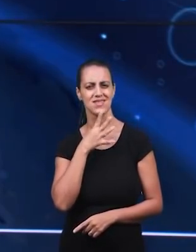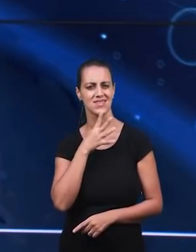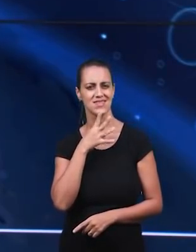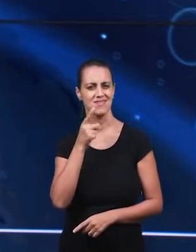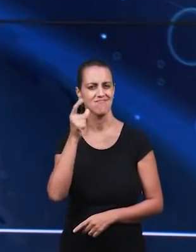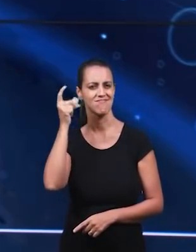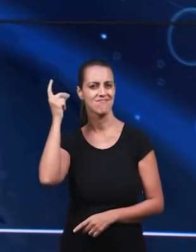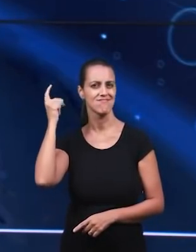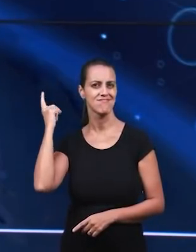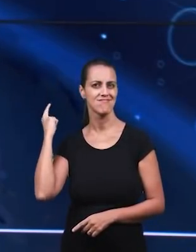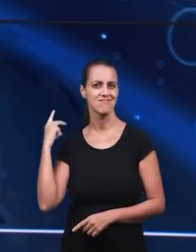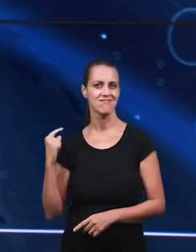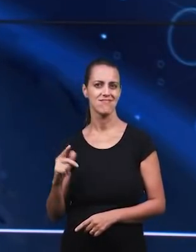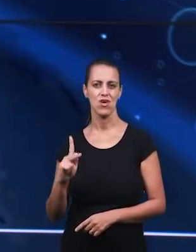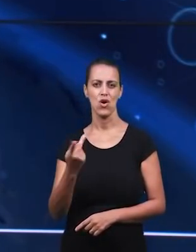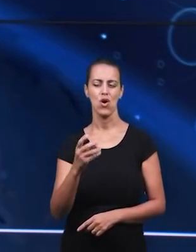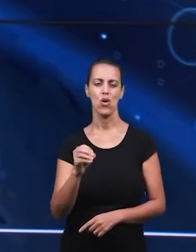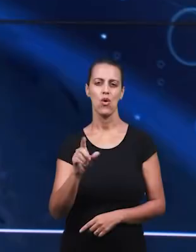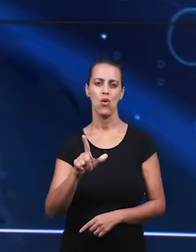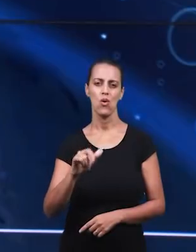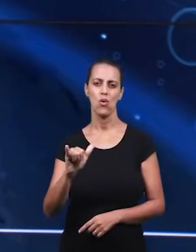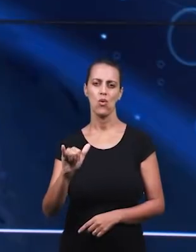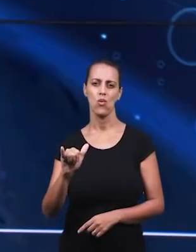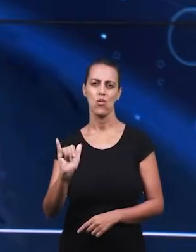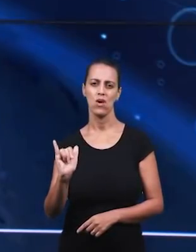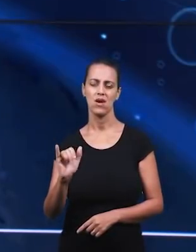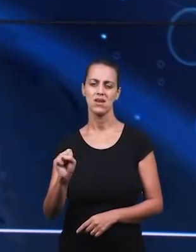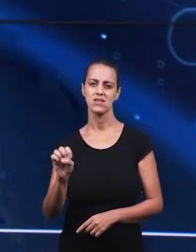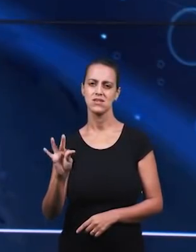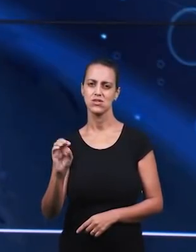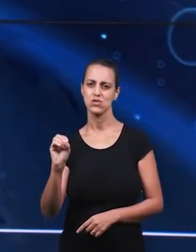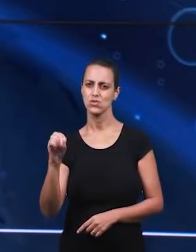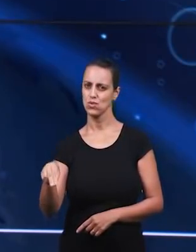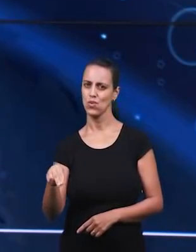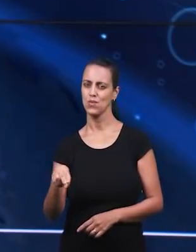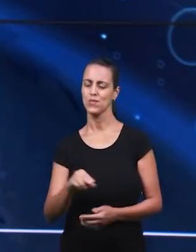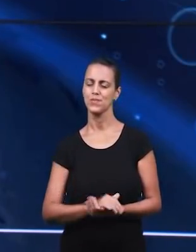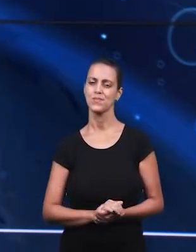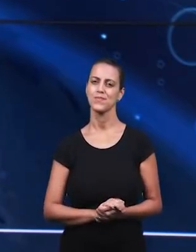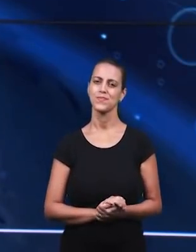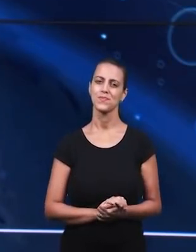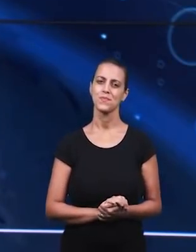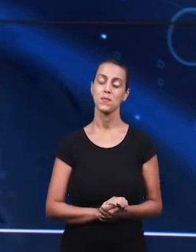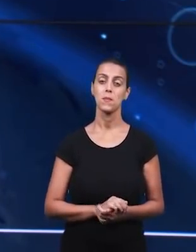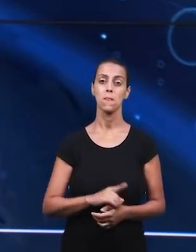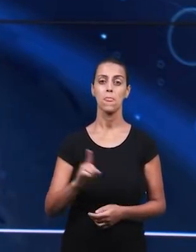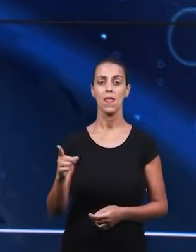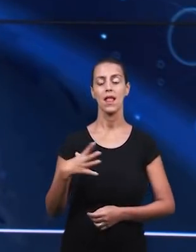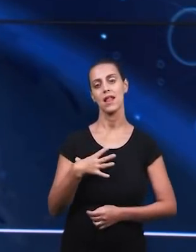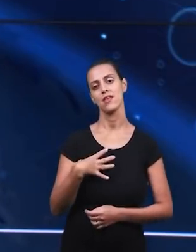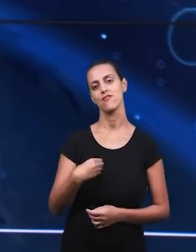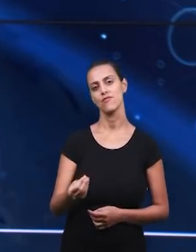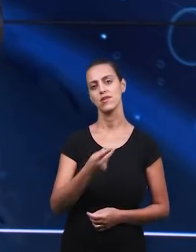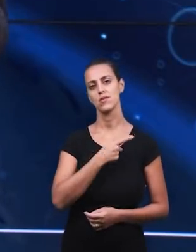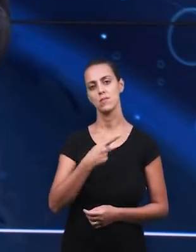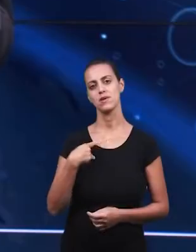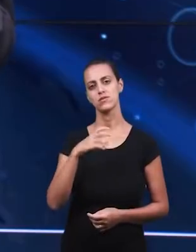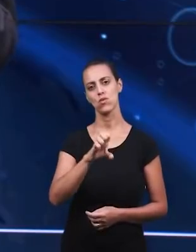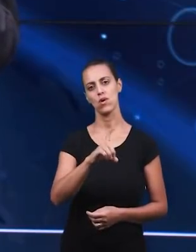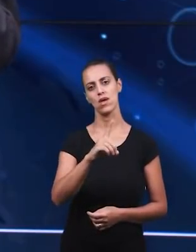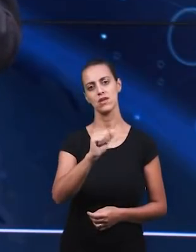nosso irmão diácono Holliston Cavalcante Lima. O Holliston é filho do pastor